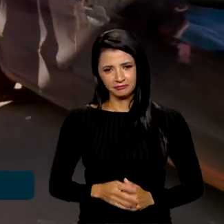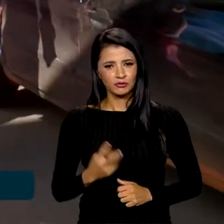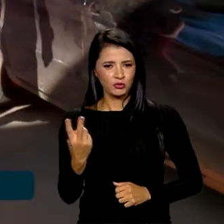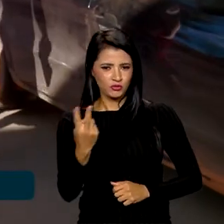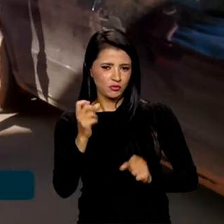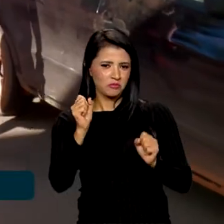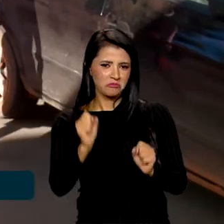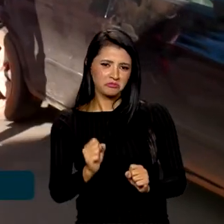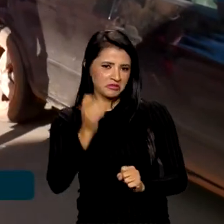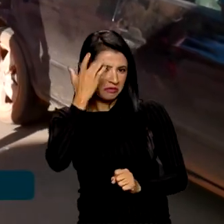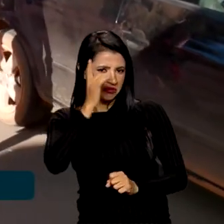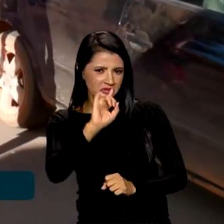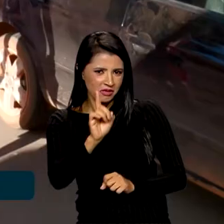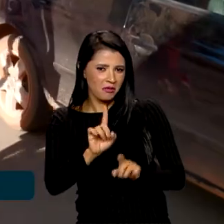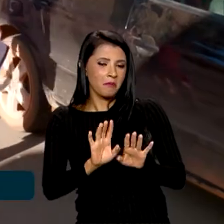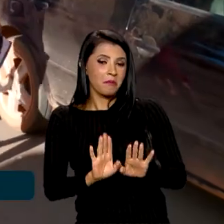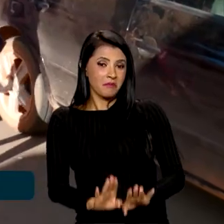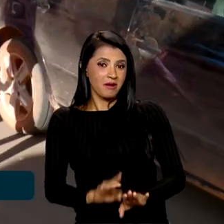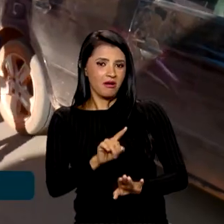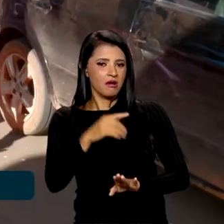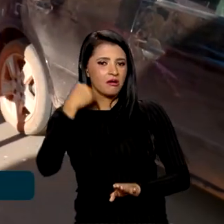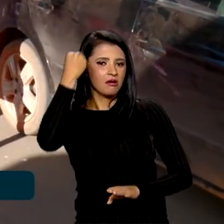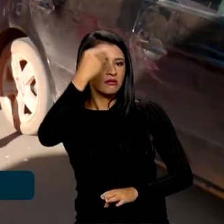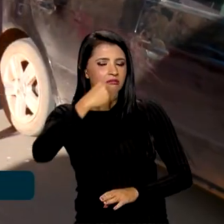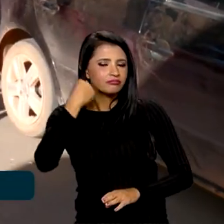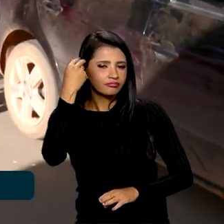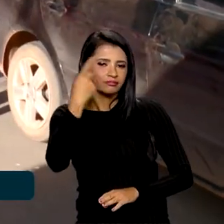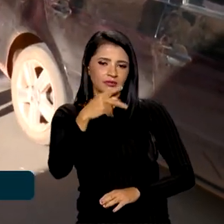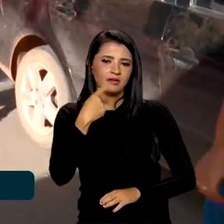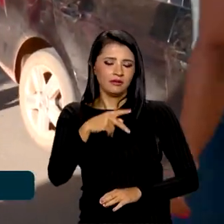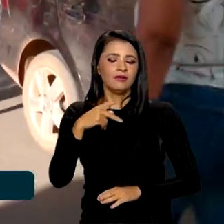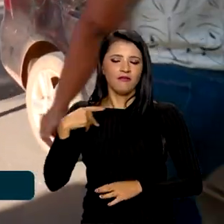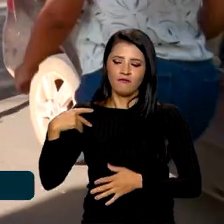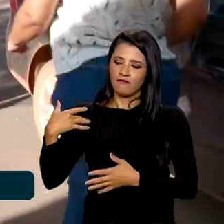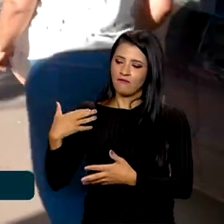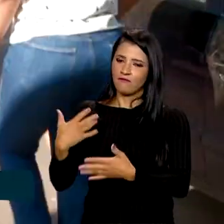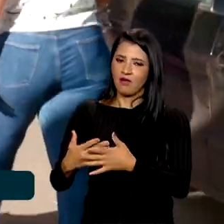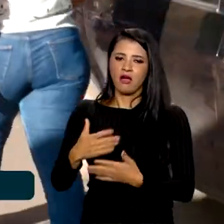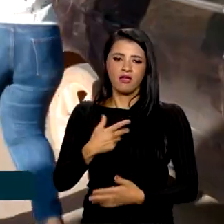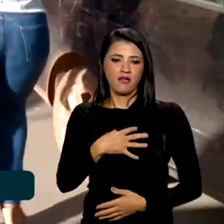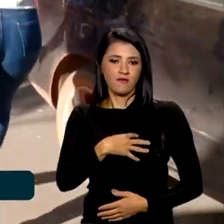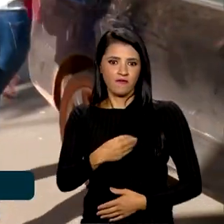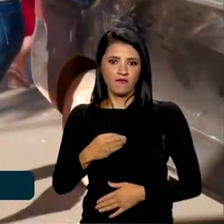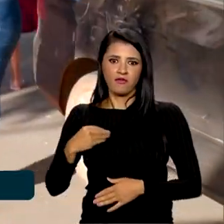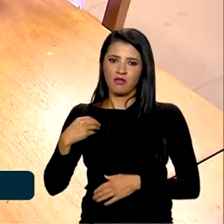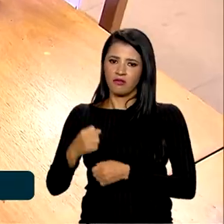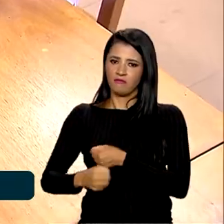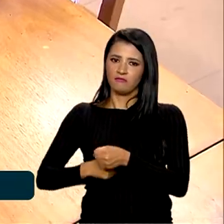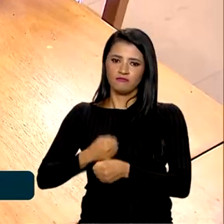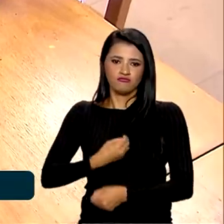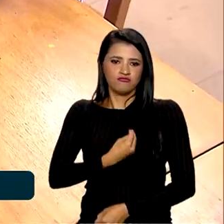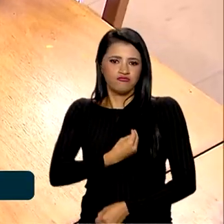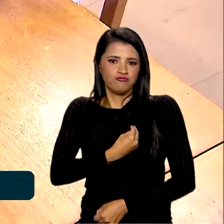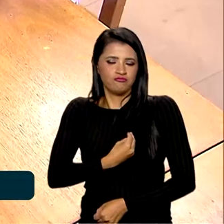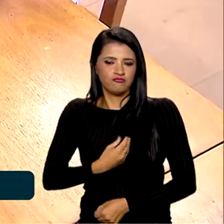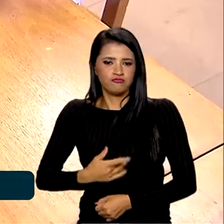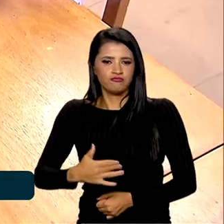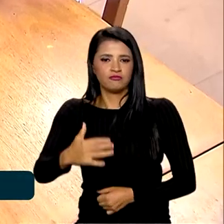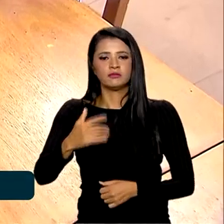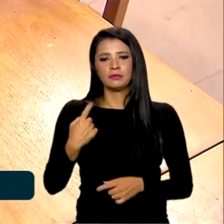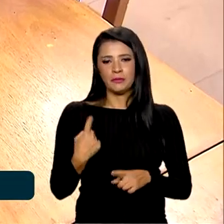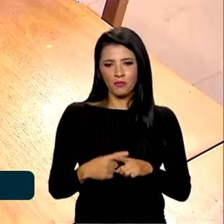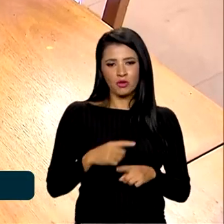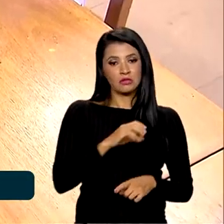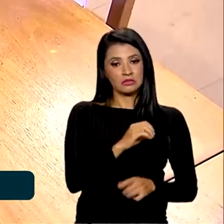Davi Podem até não saber mas essas experiências serão levadas pelas filhas para o resto da vida isso porque entre